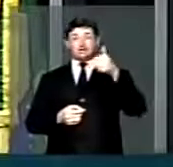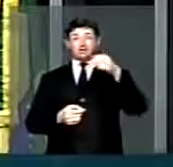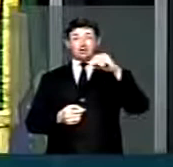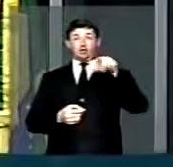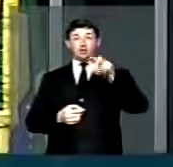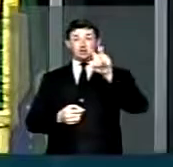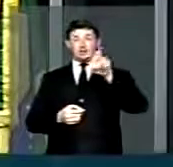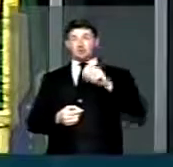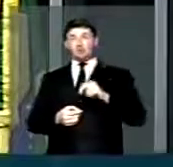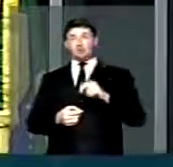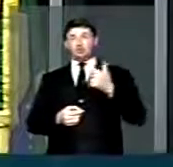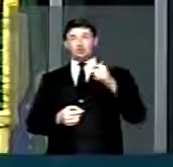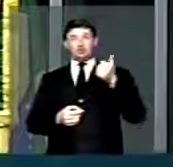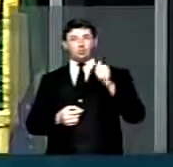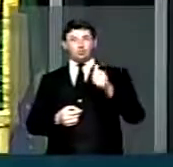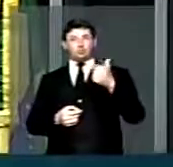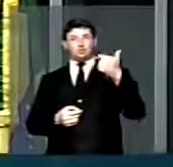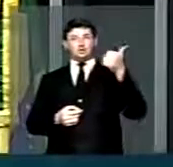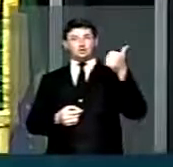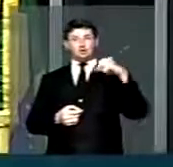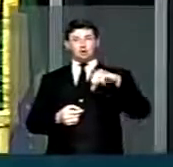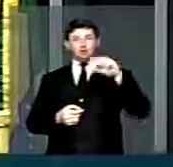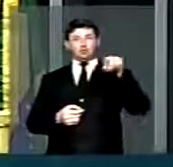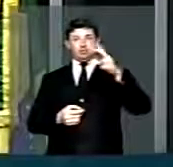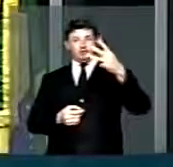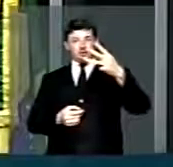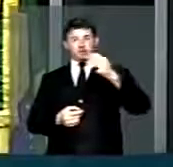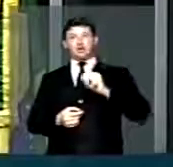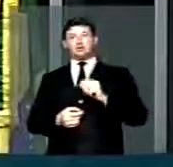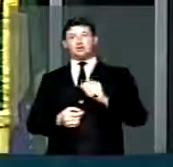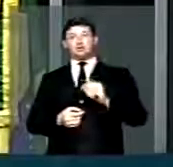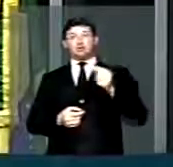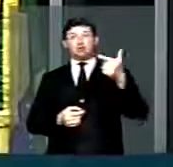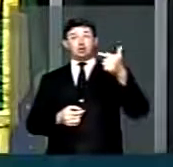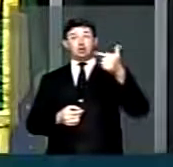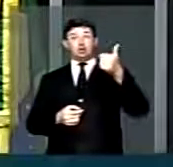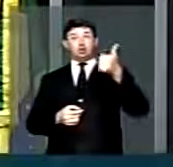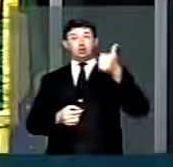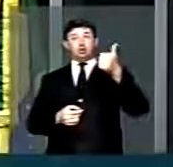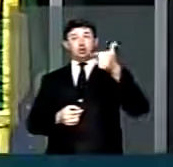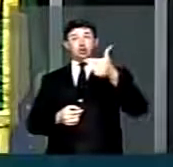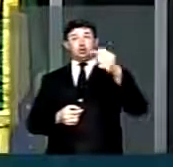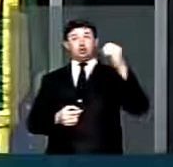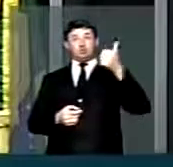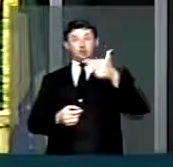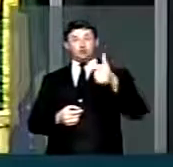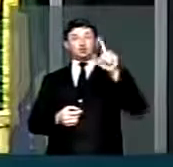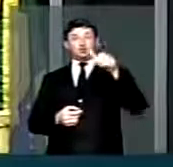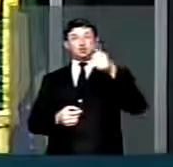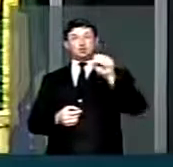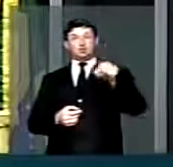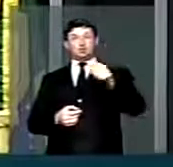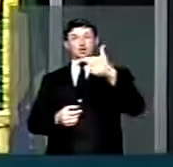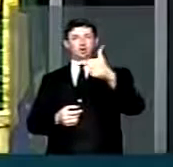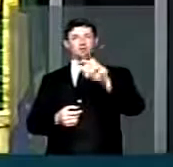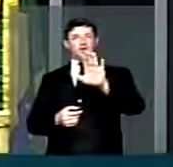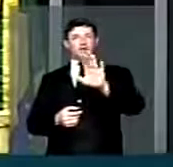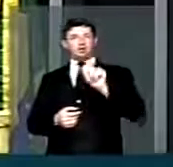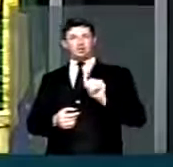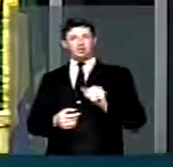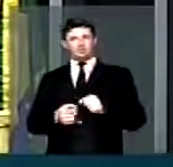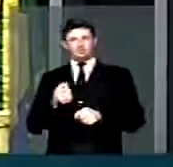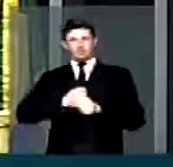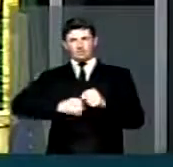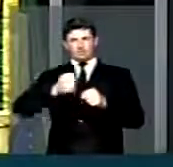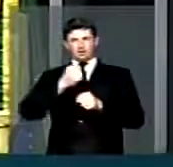em 2011 19,3%, em 2012 18,2%. Ora, se o ano